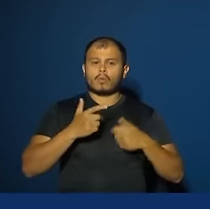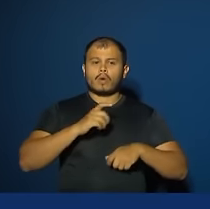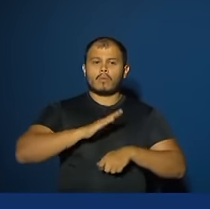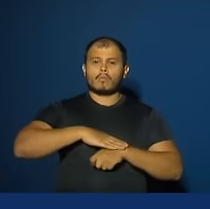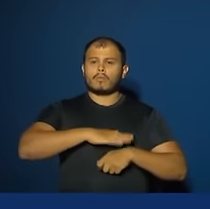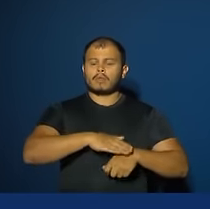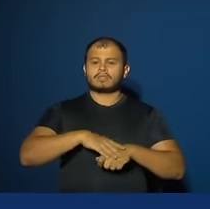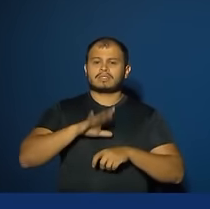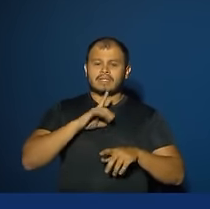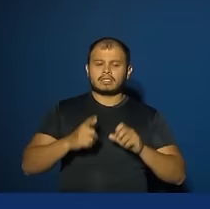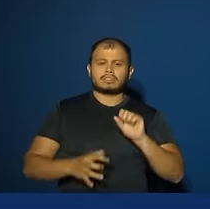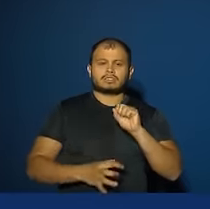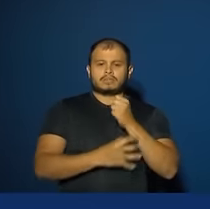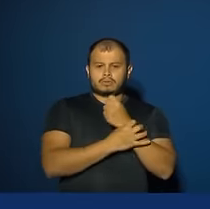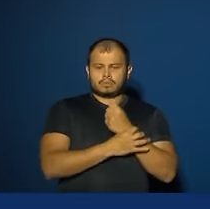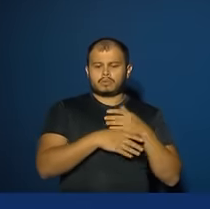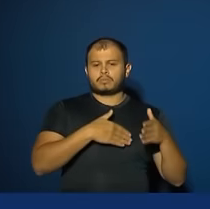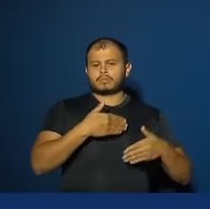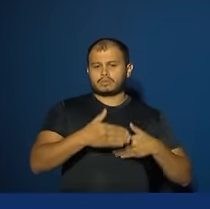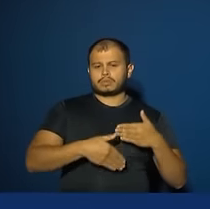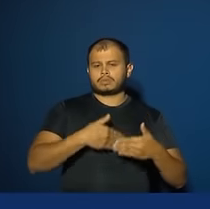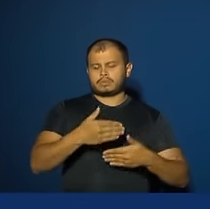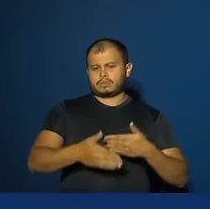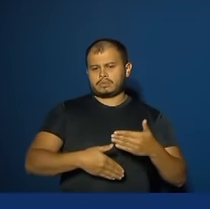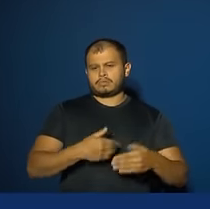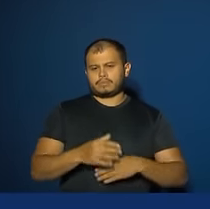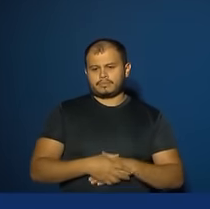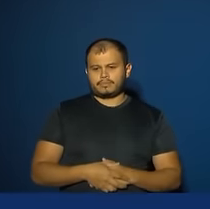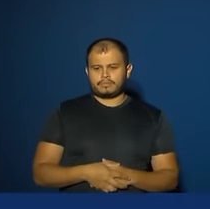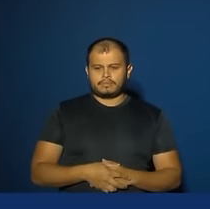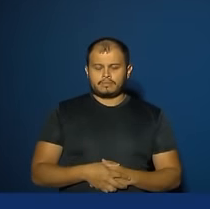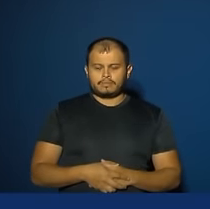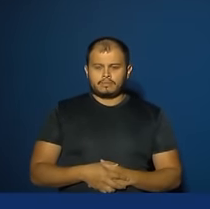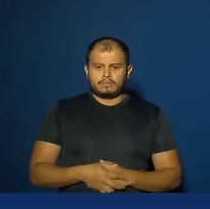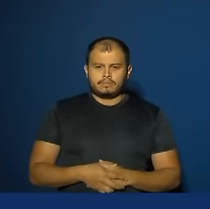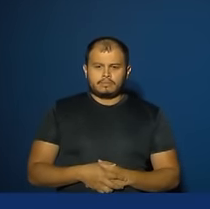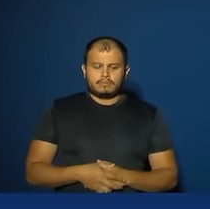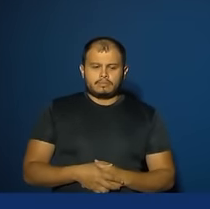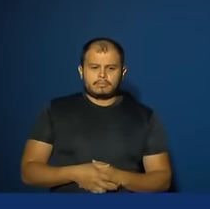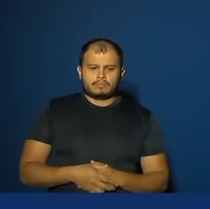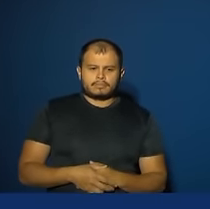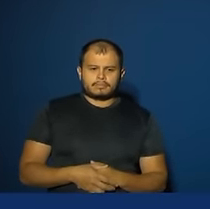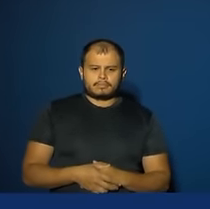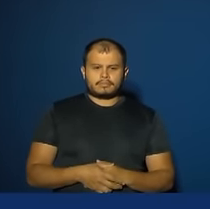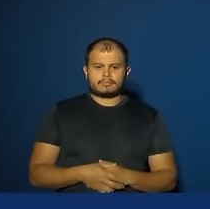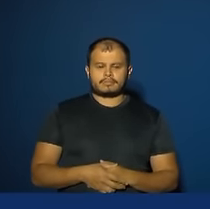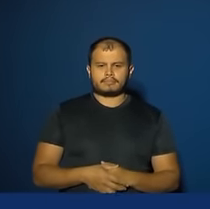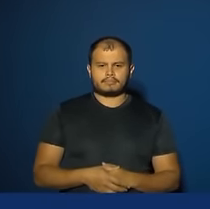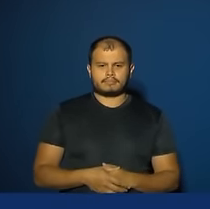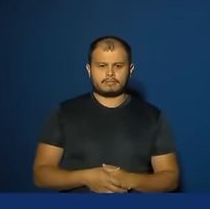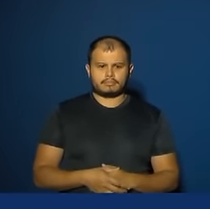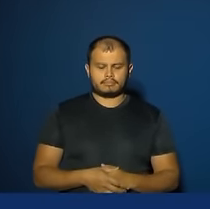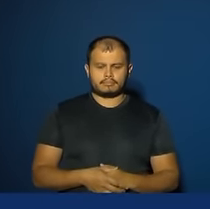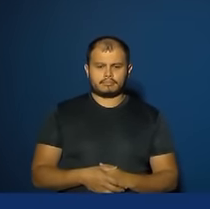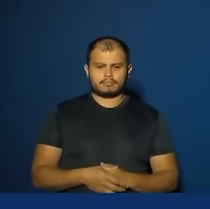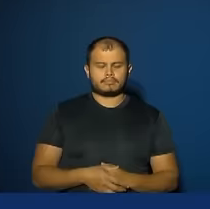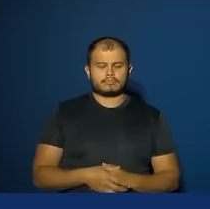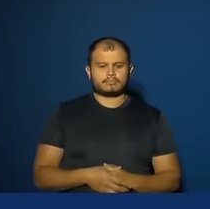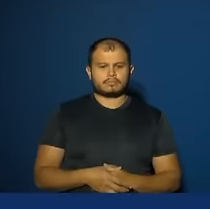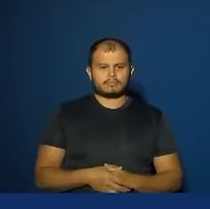mais seguro do processo de inflação, o que faz pouquíssimo sentido. Né? Ou você estava errado lá atrás ou está errado agora. Sim,